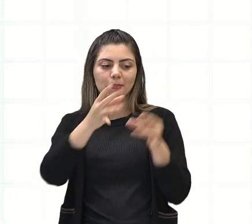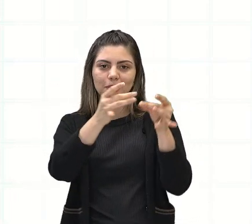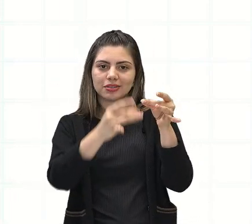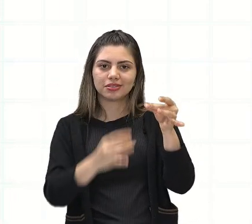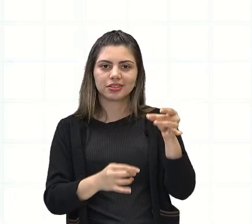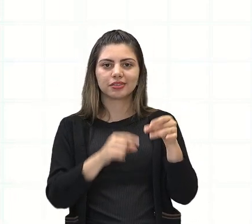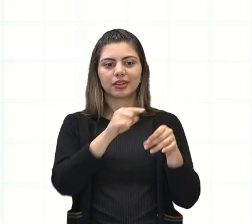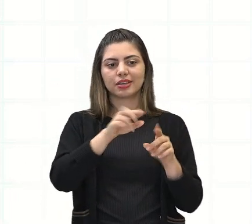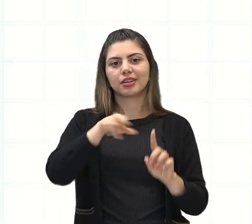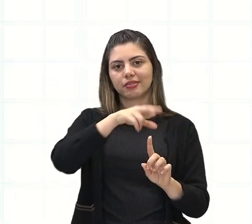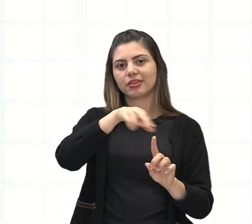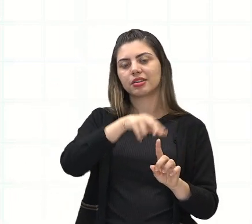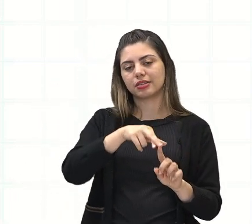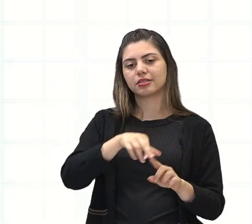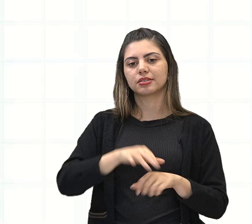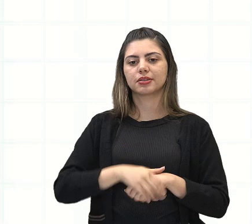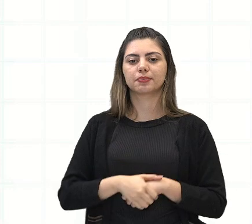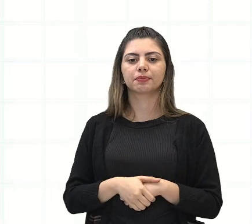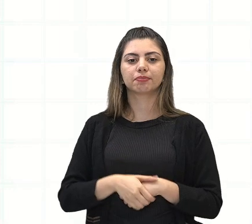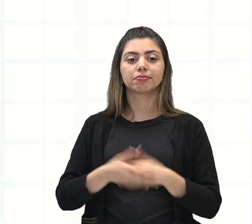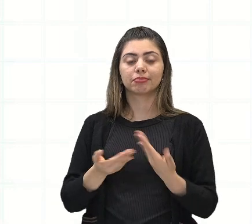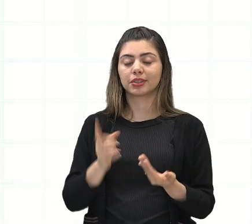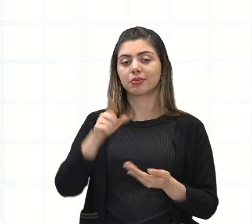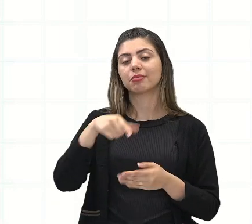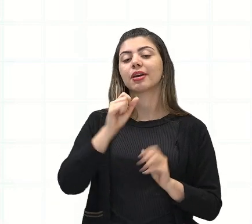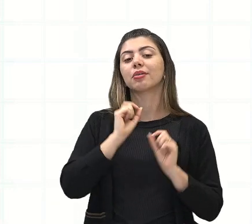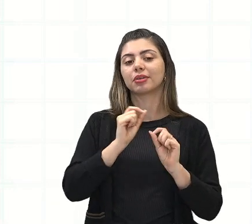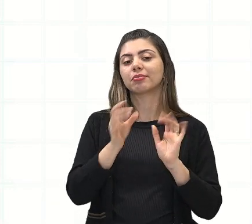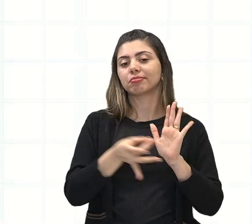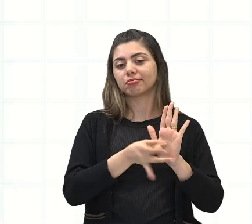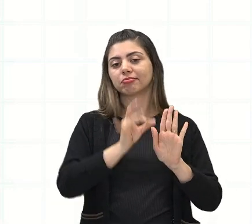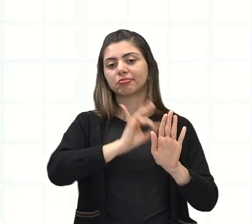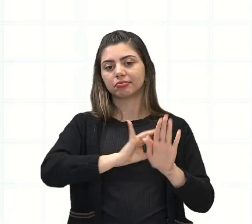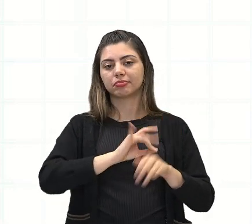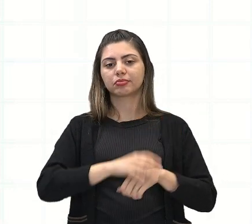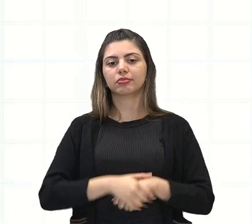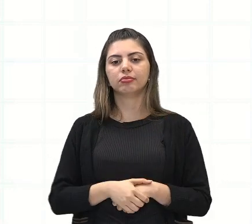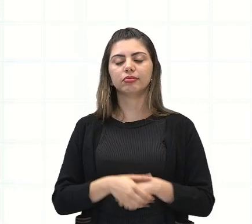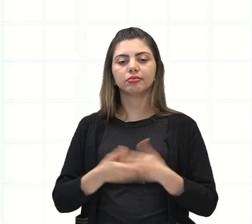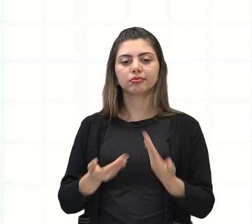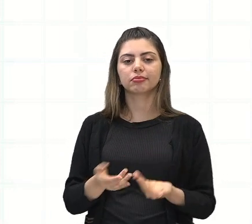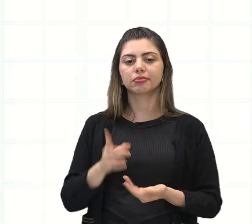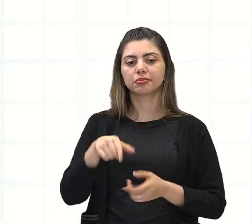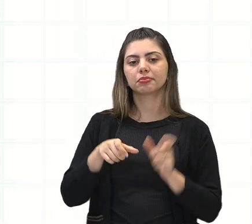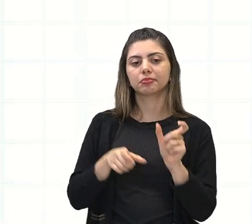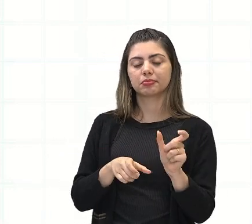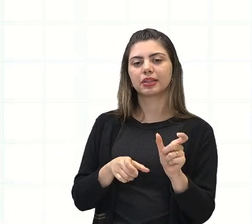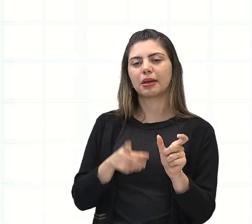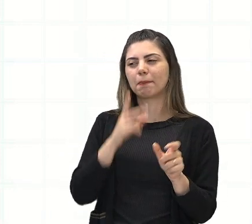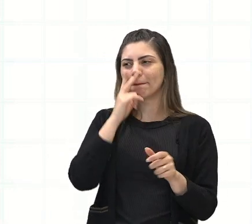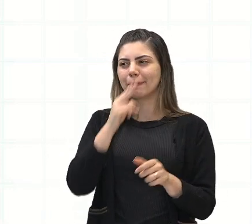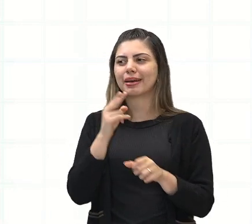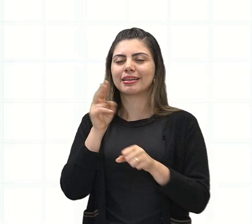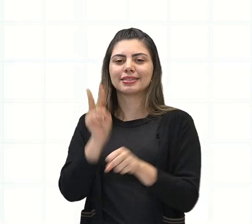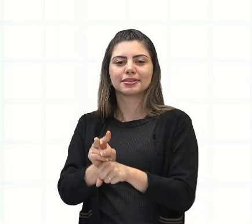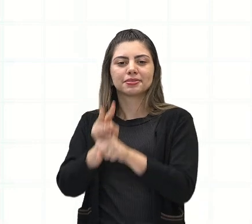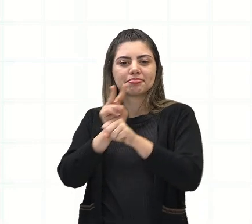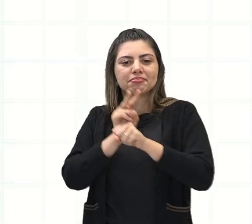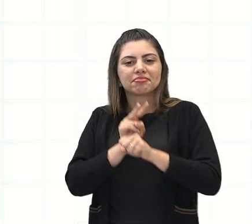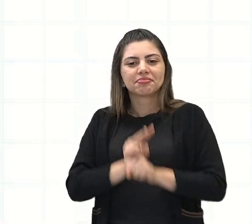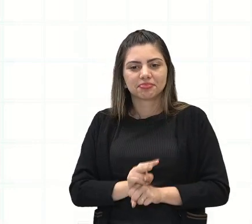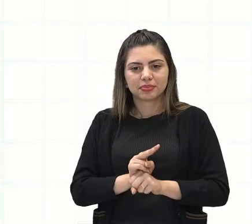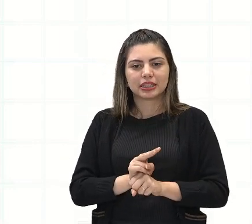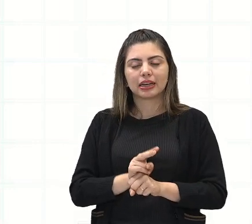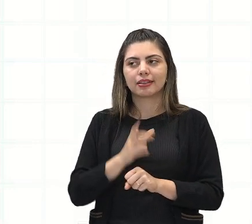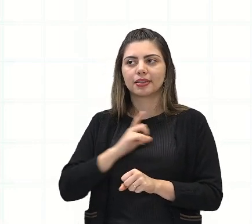vocês também usam o tempo todo a catacrese e não se dão conta. Nesse caso, a palavra é emprestada de